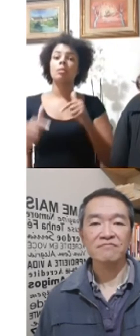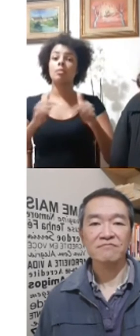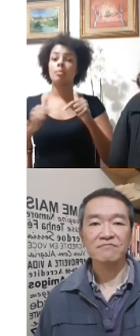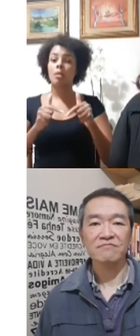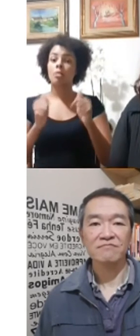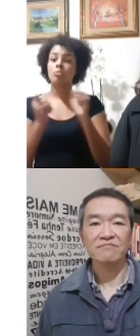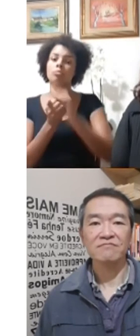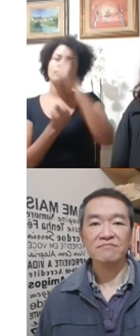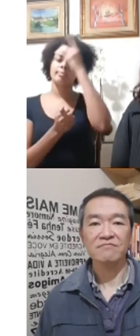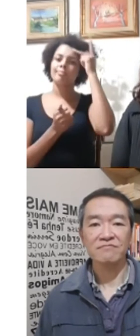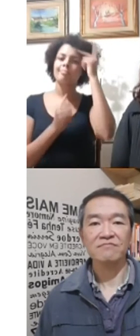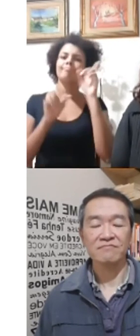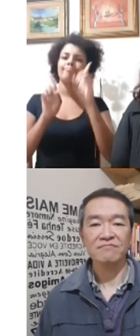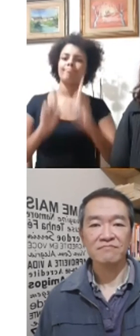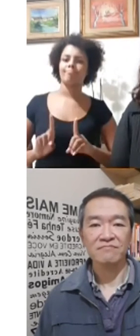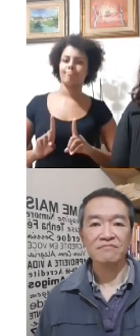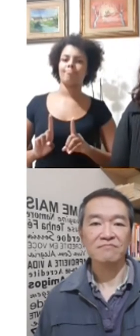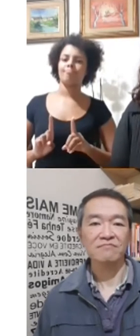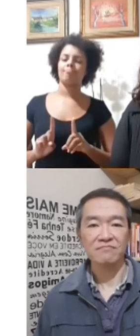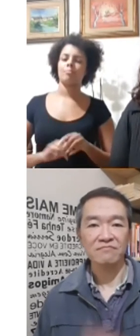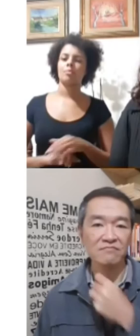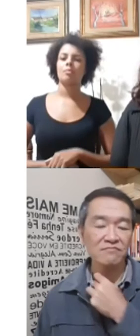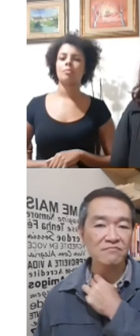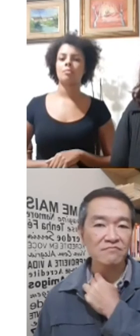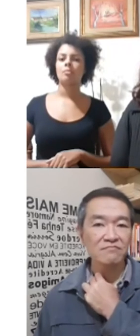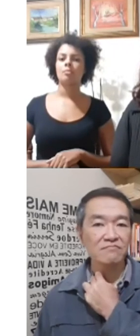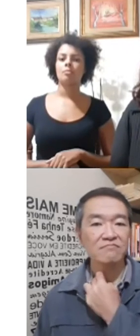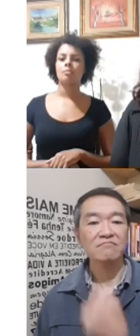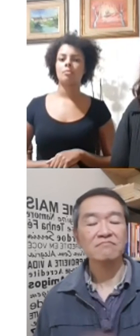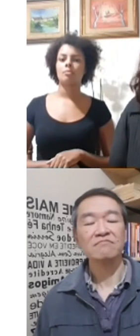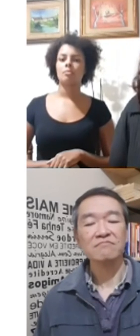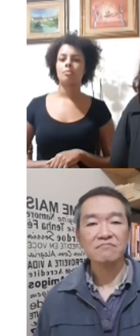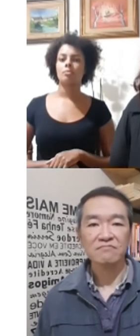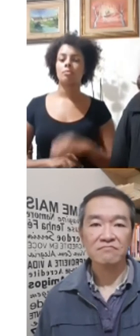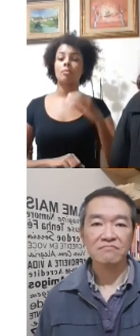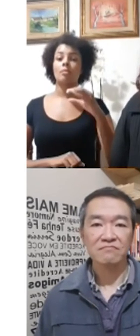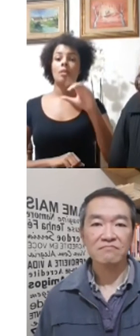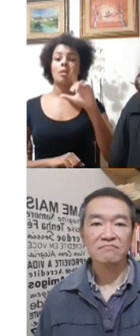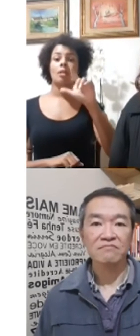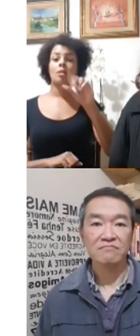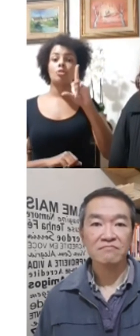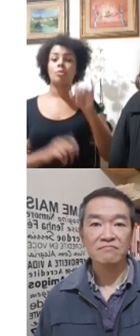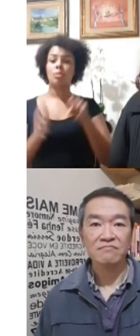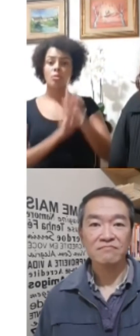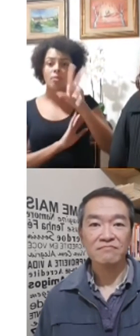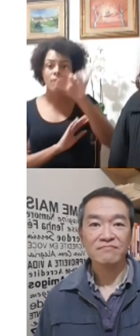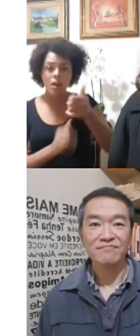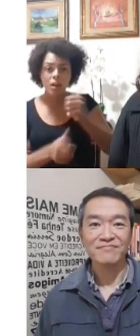deficiência dentro, né, da cidade. A Cláudia perguntando se a gente vai beber